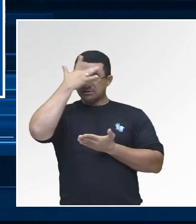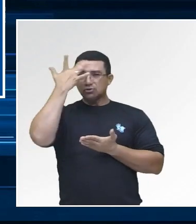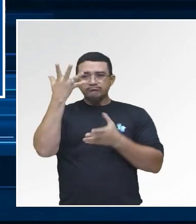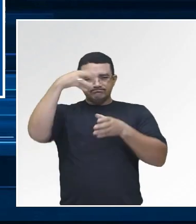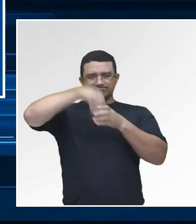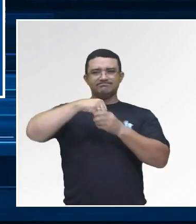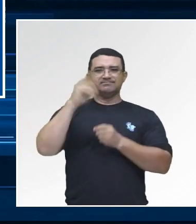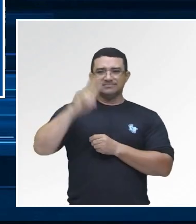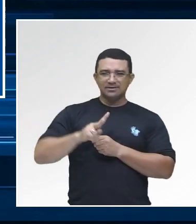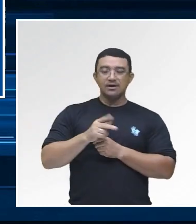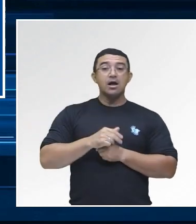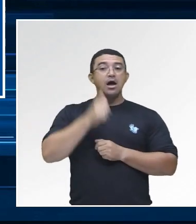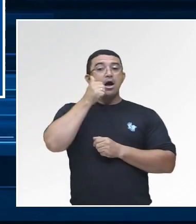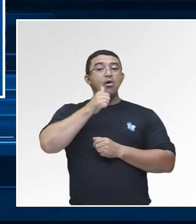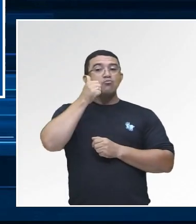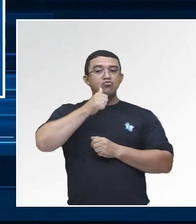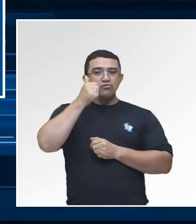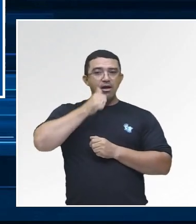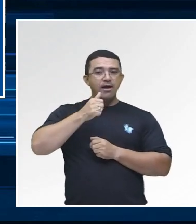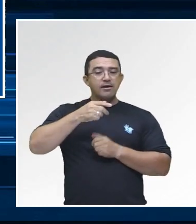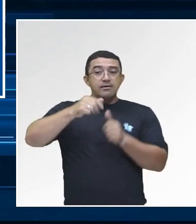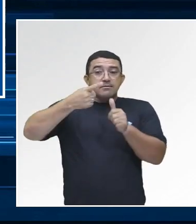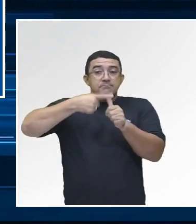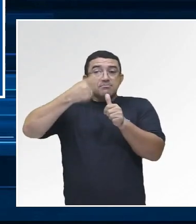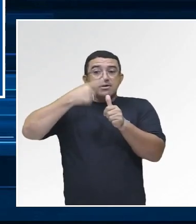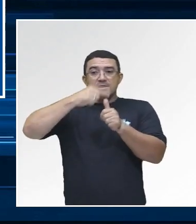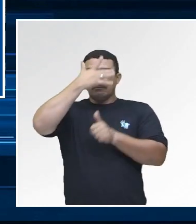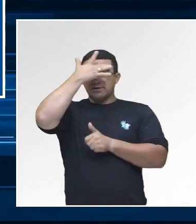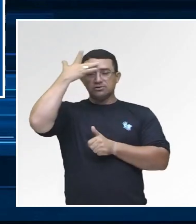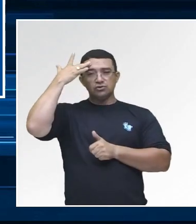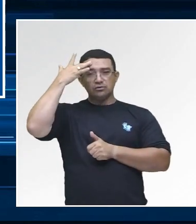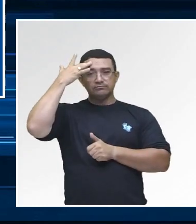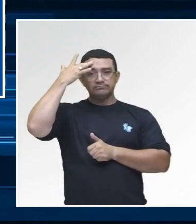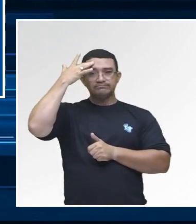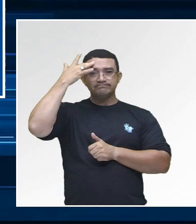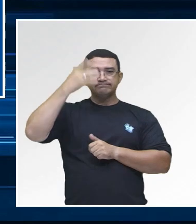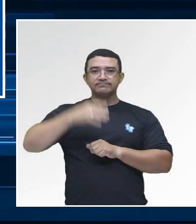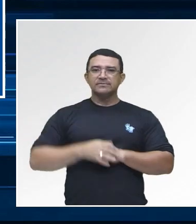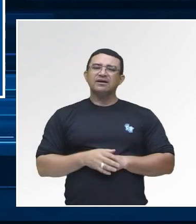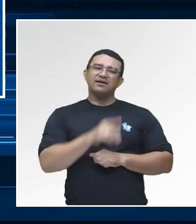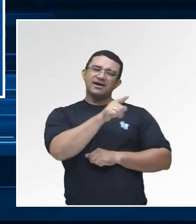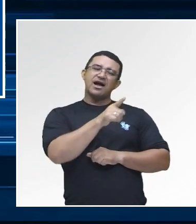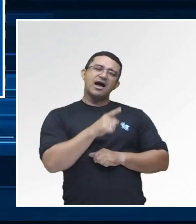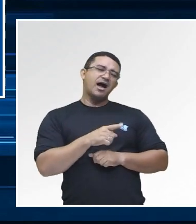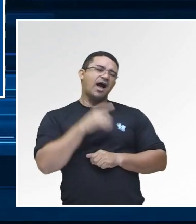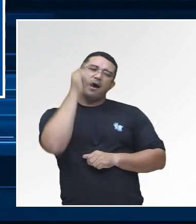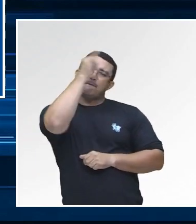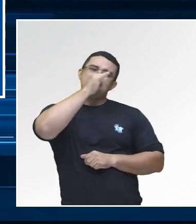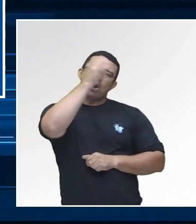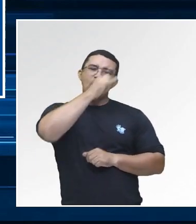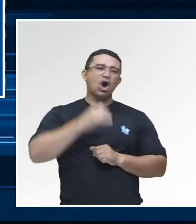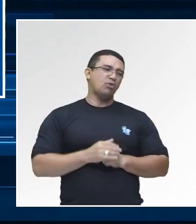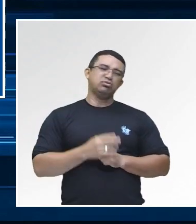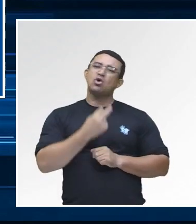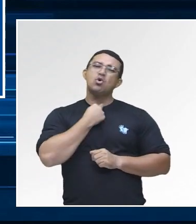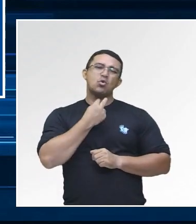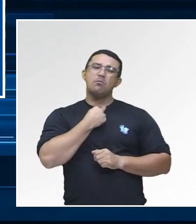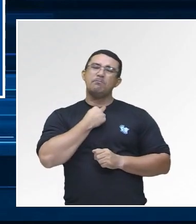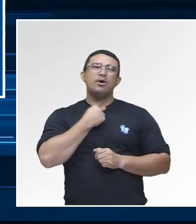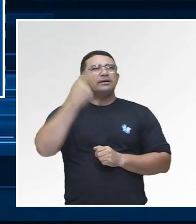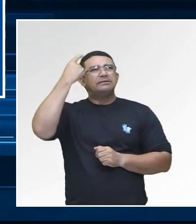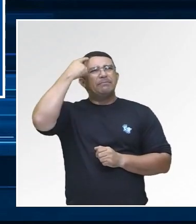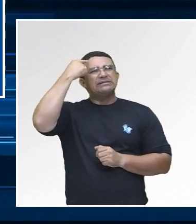ela, também aqui em primeira pessoa, diz: Abelardo, tolinho, você não pode me transformar